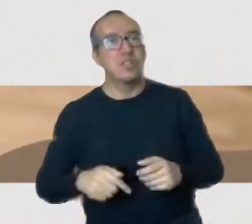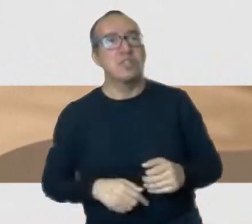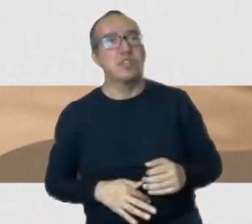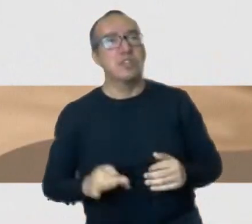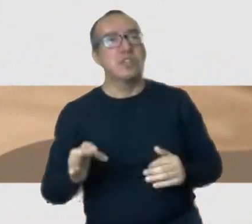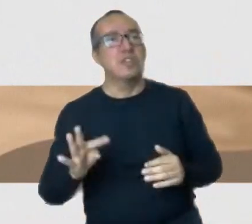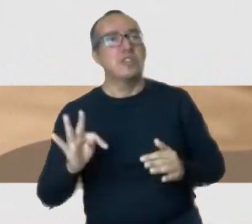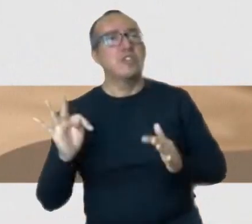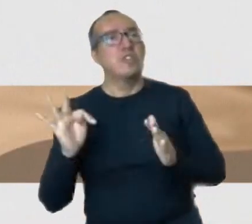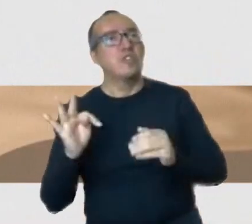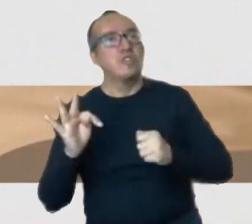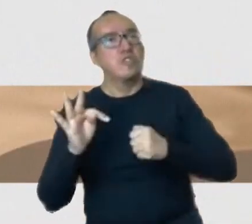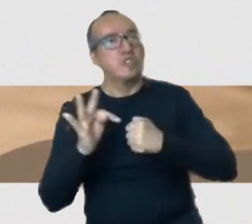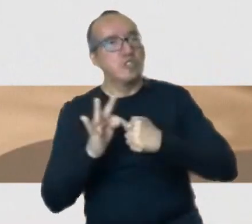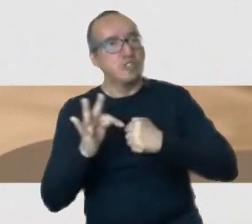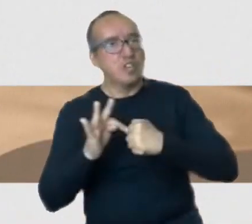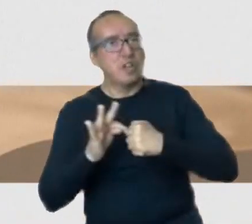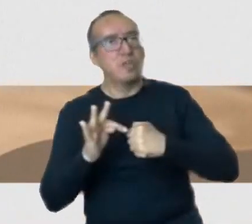Meus irmãos,